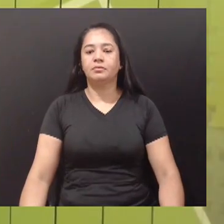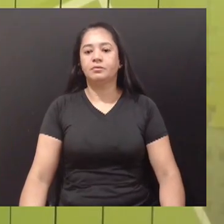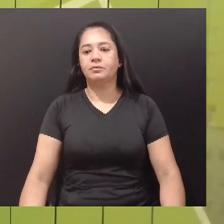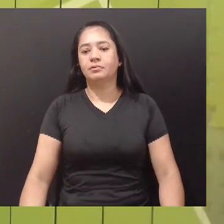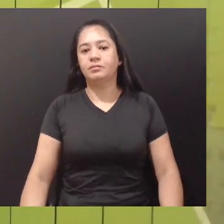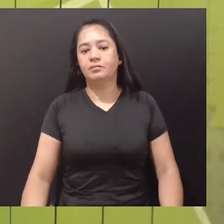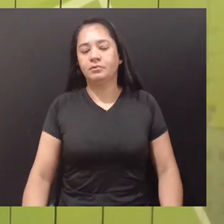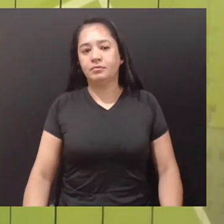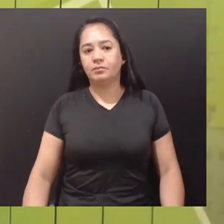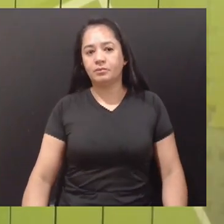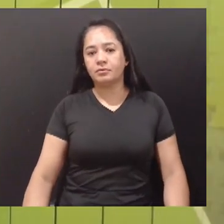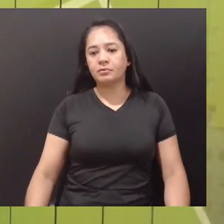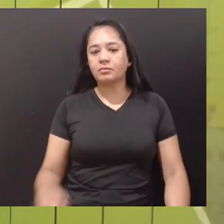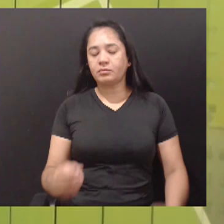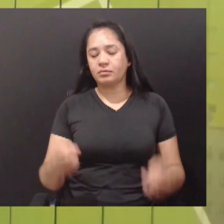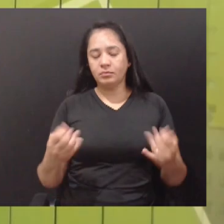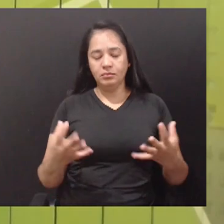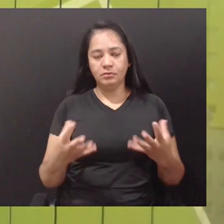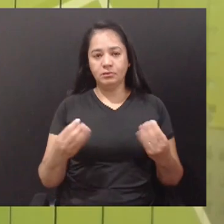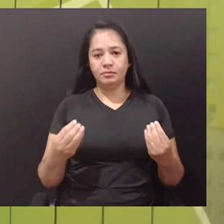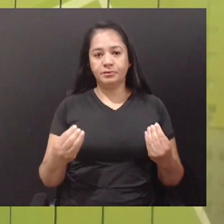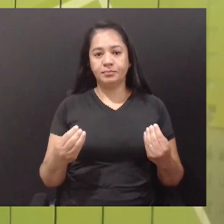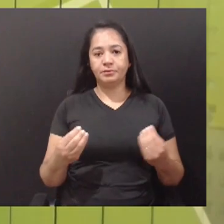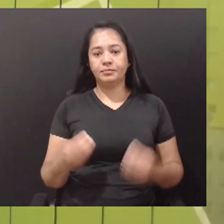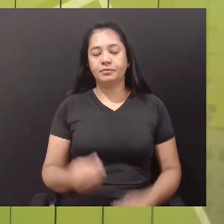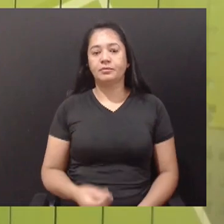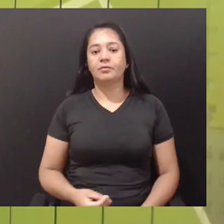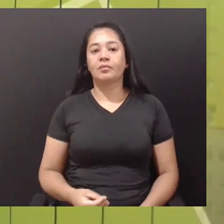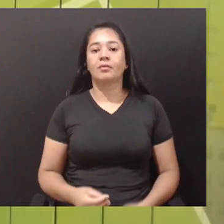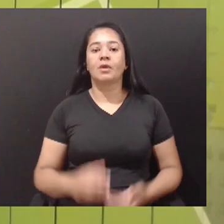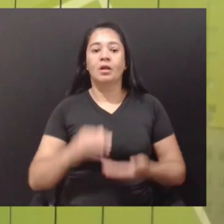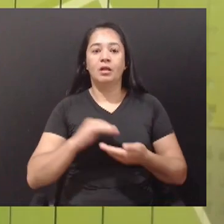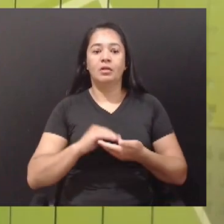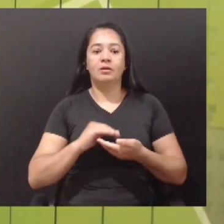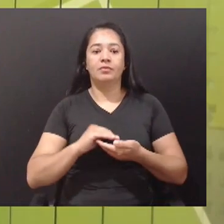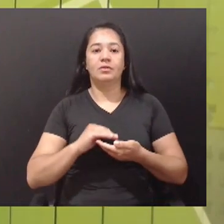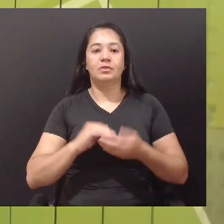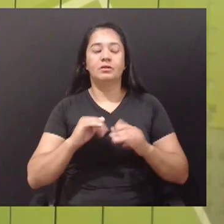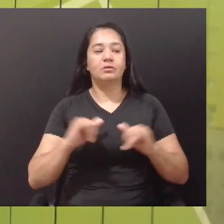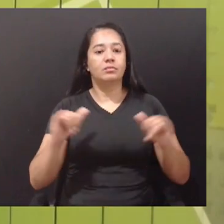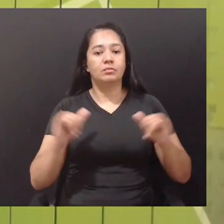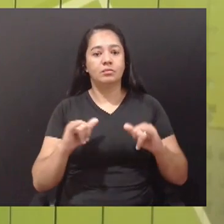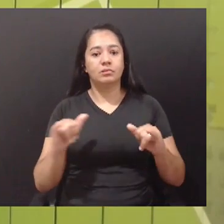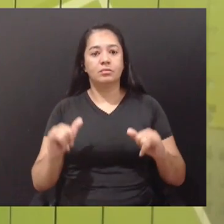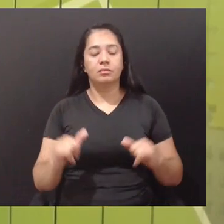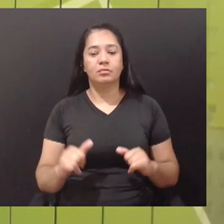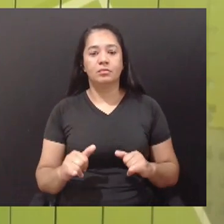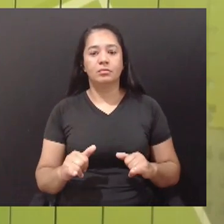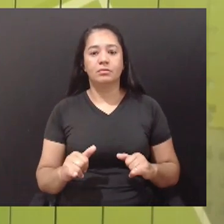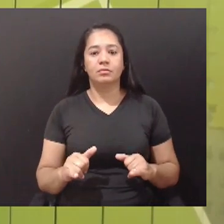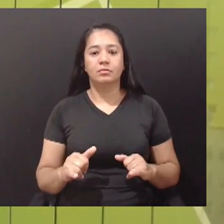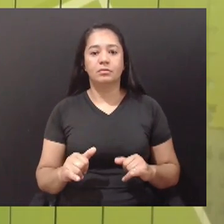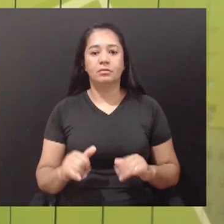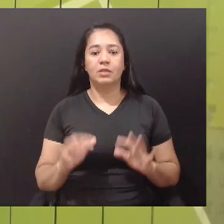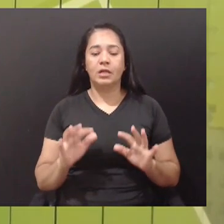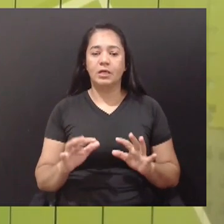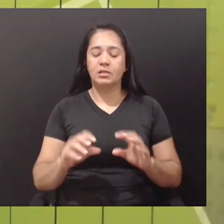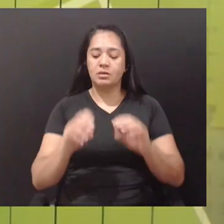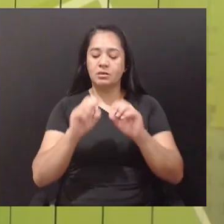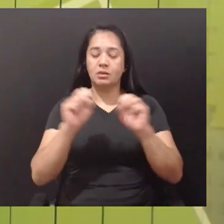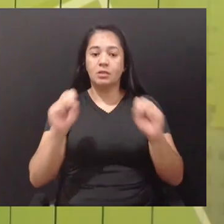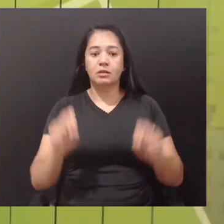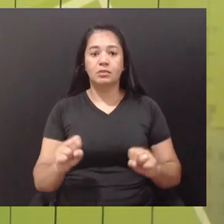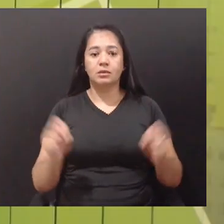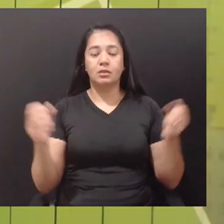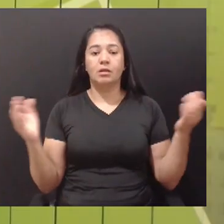até mencionei aqui o alerta da Defesa Civil no estado de São Paulo. Esse sistema hoje ele